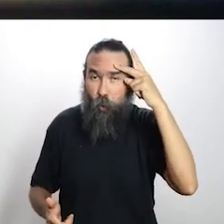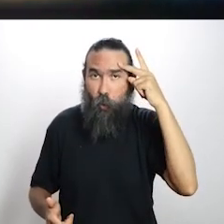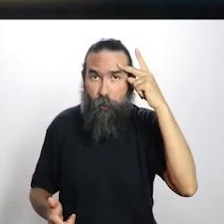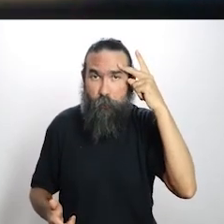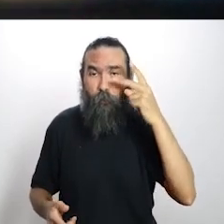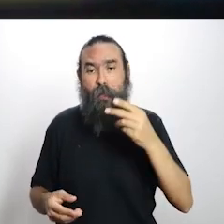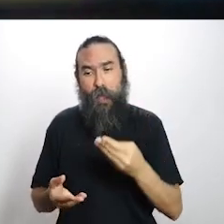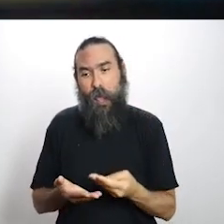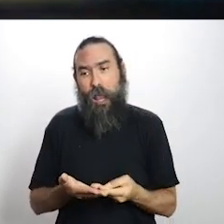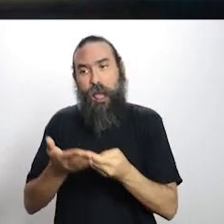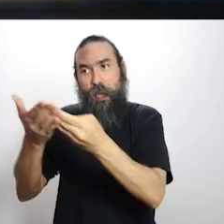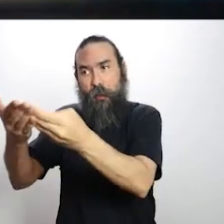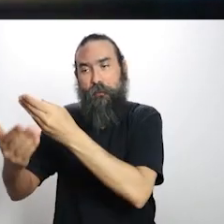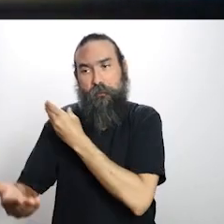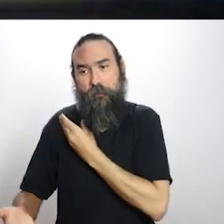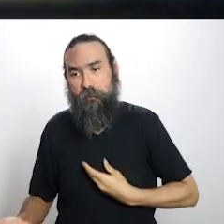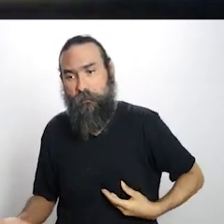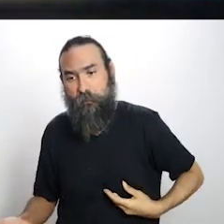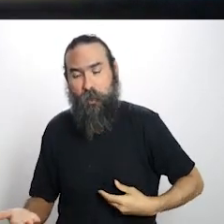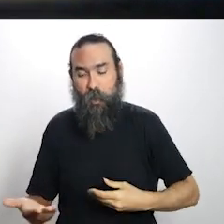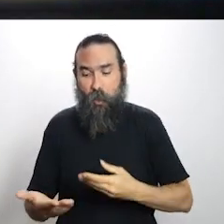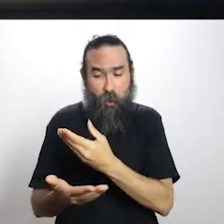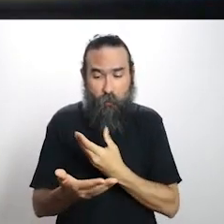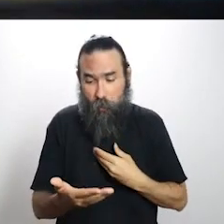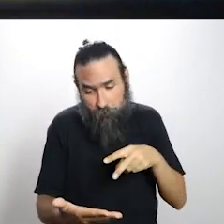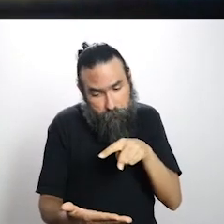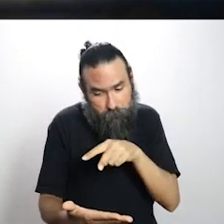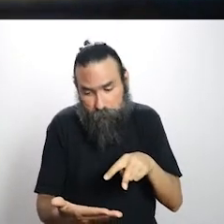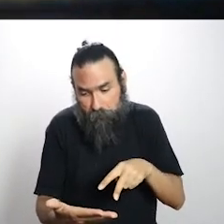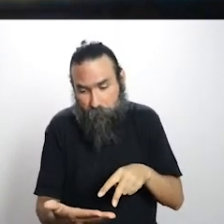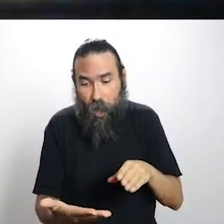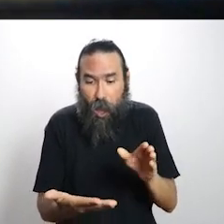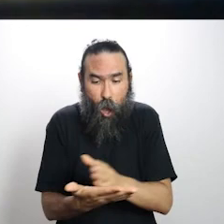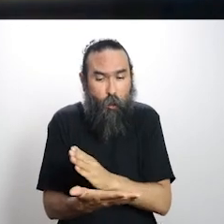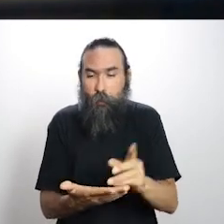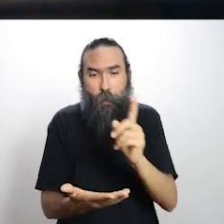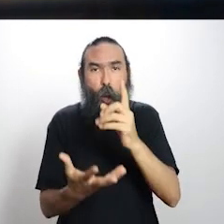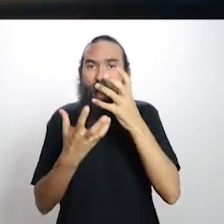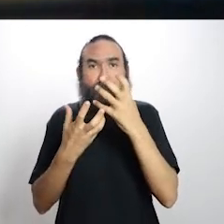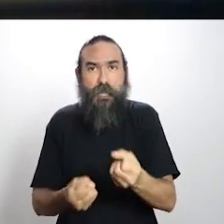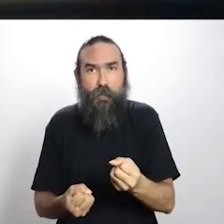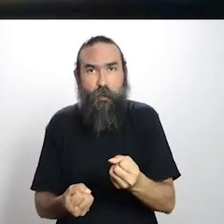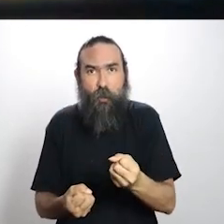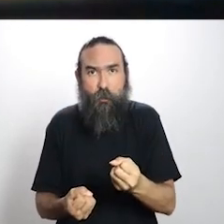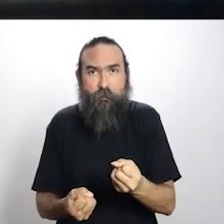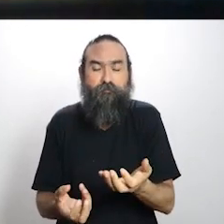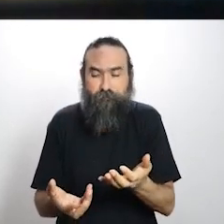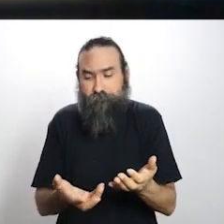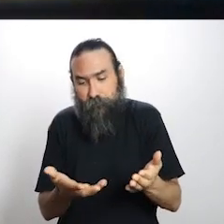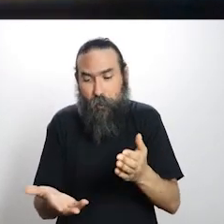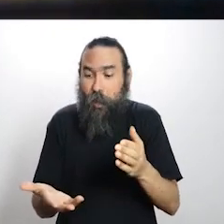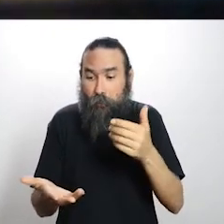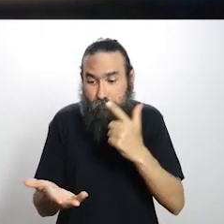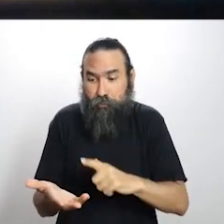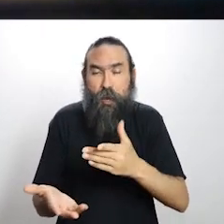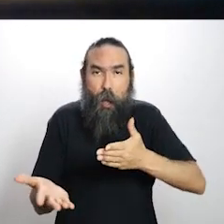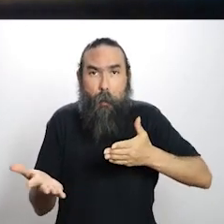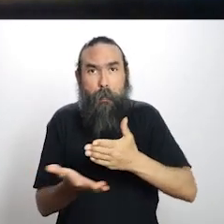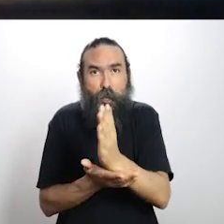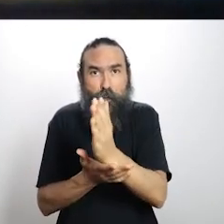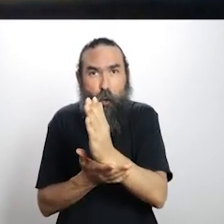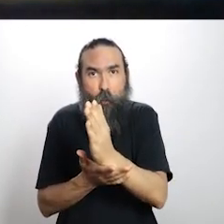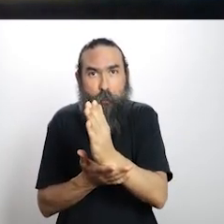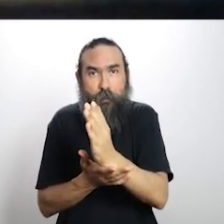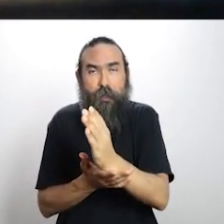reconhecendo alguns protocolos de co-assinatura do projeto de lei, e a partir daí o projeto ficou aprovado com 26 deputados